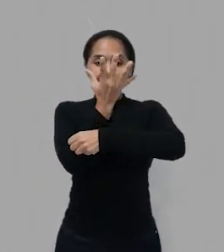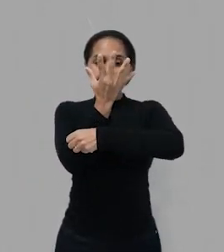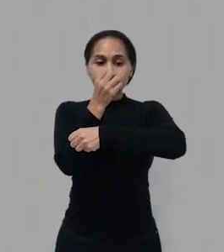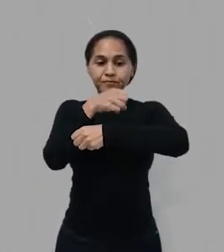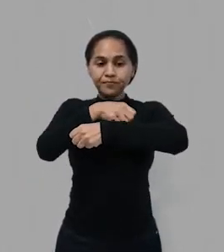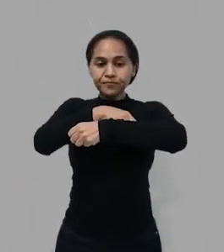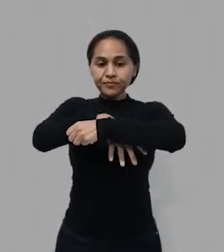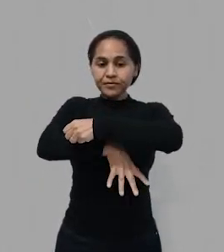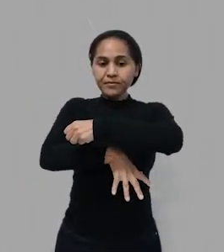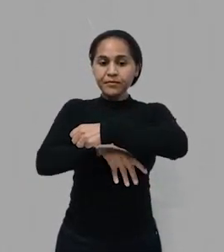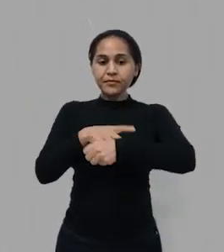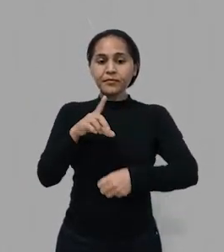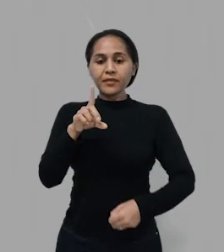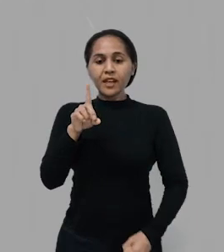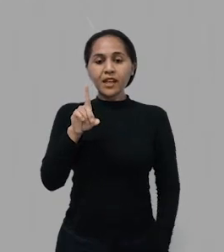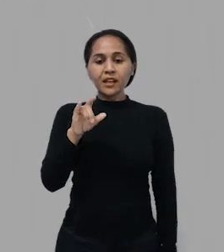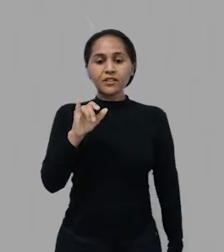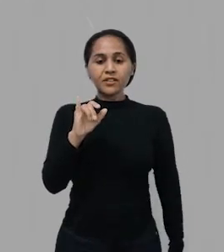o